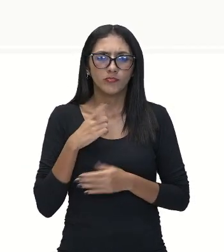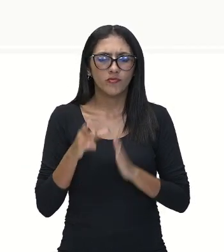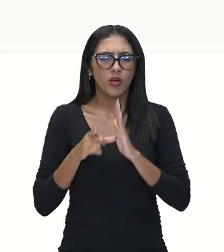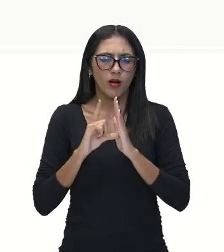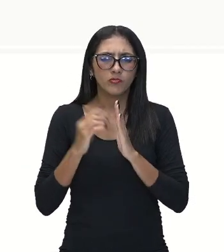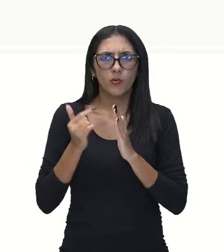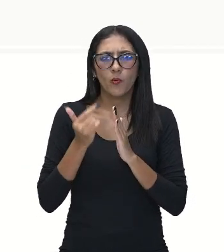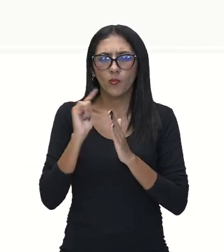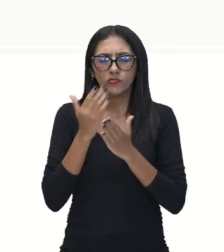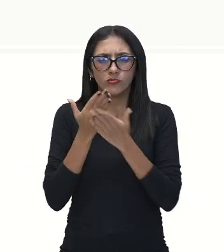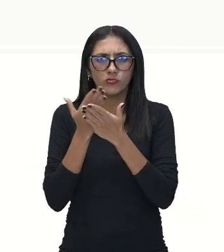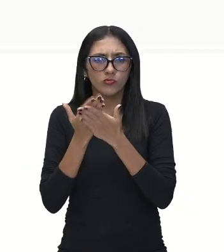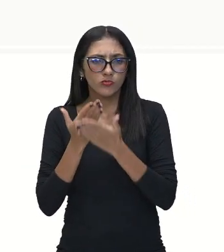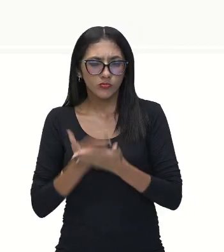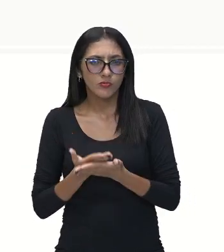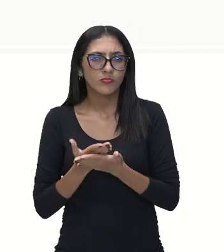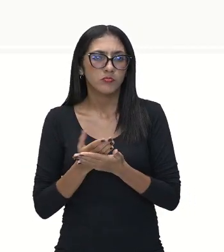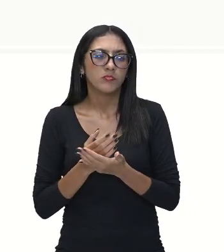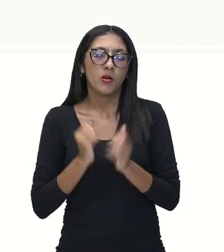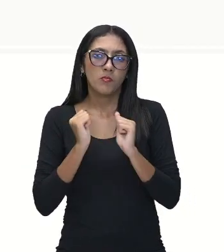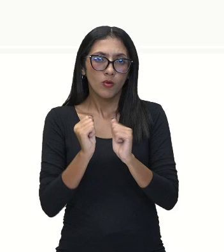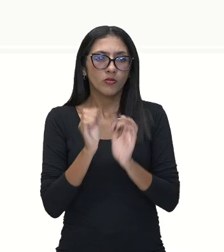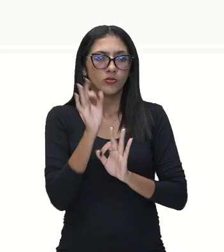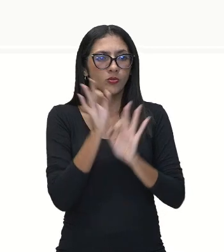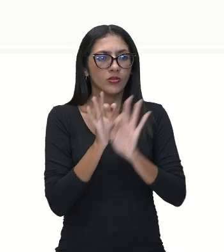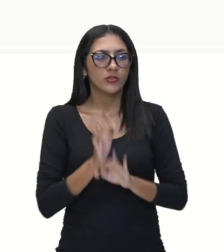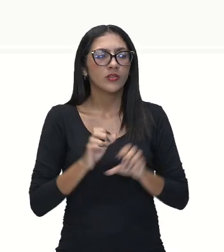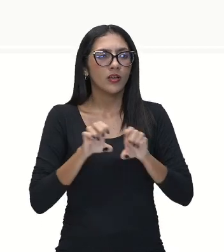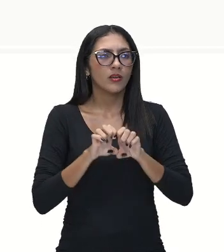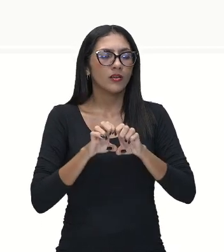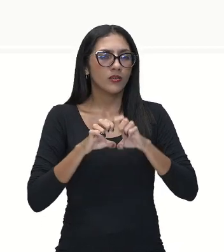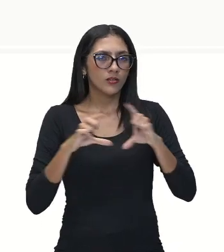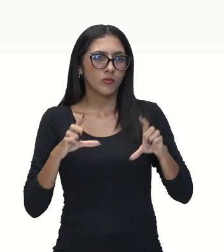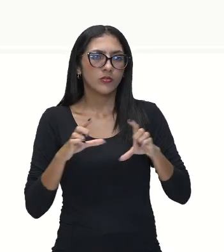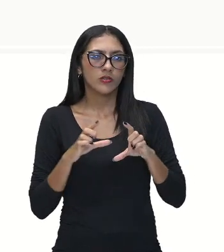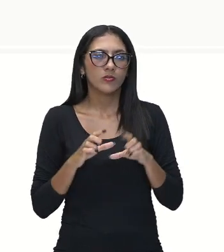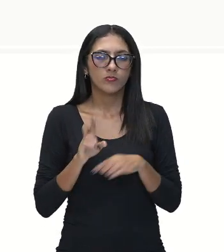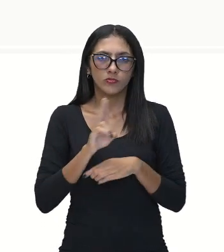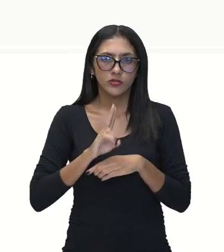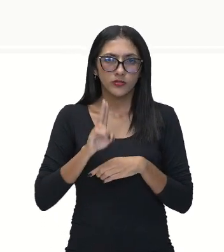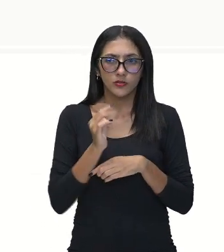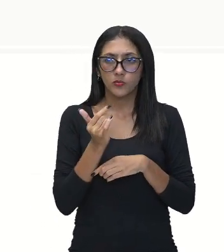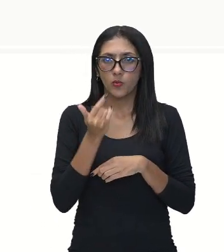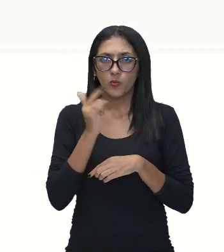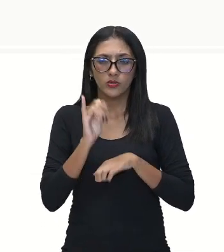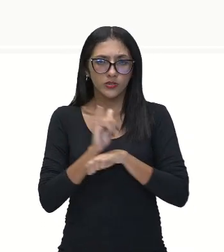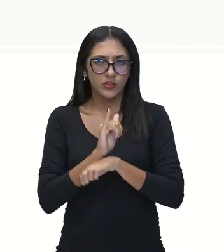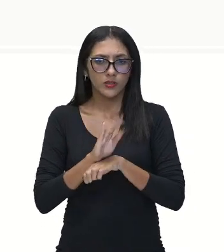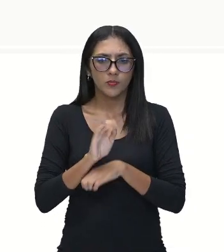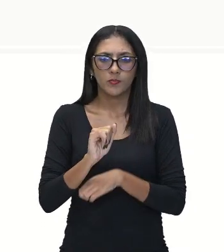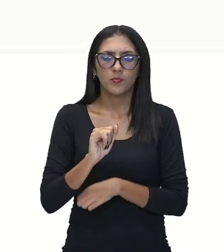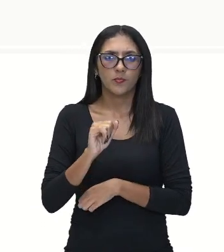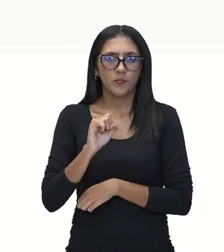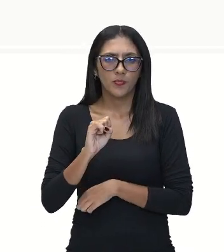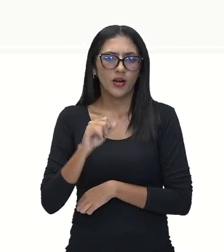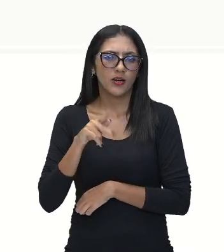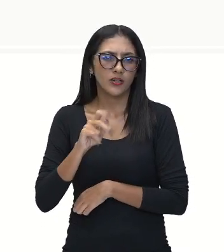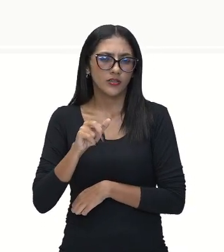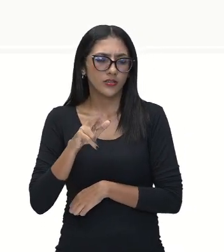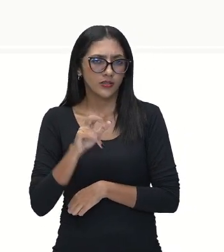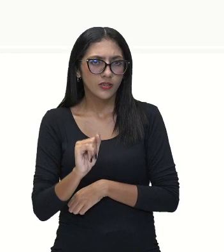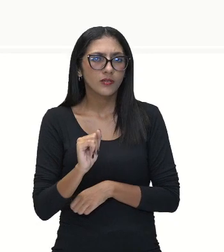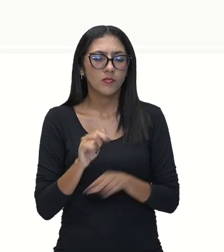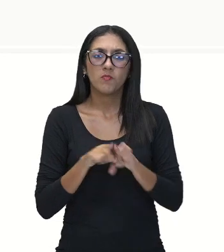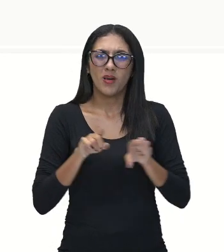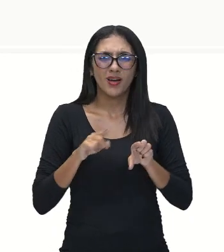vida né que poderia responder resolver uma equação do segundo grau usando fórmula de máscara né dava uma canseira um trabalho danado lá Mas dava